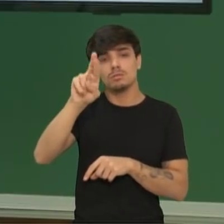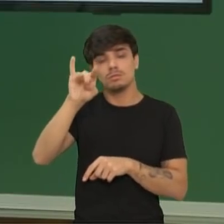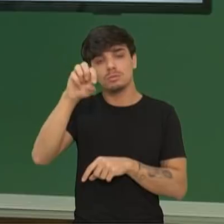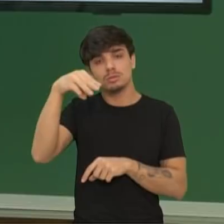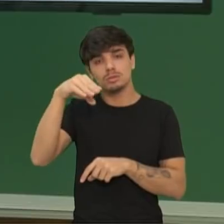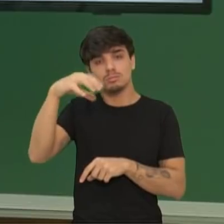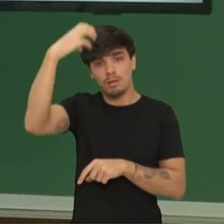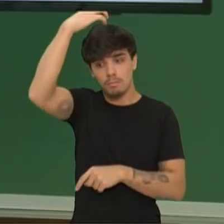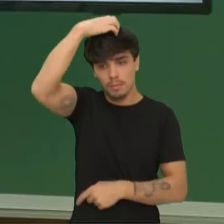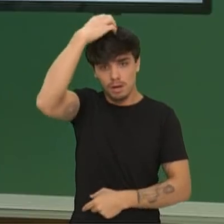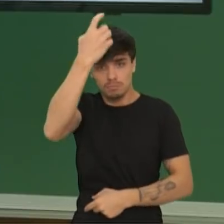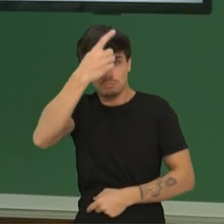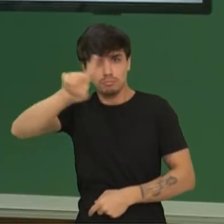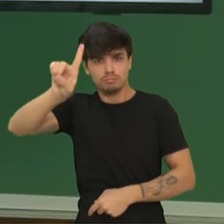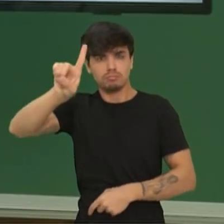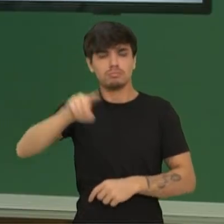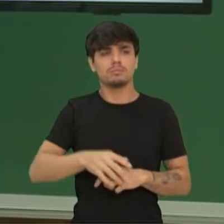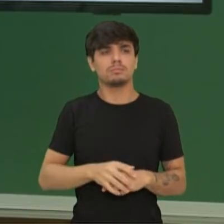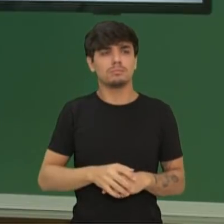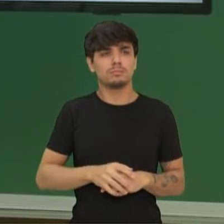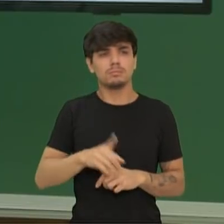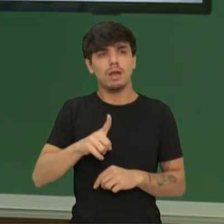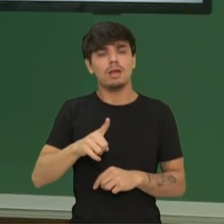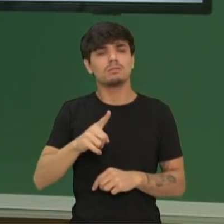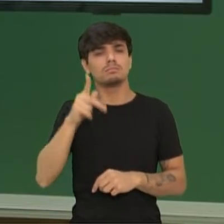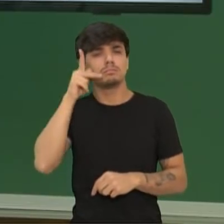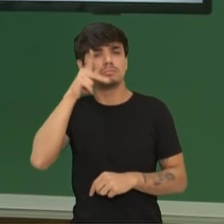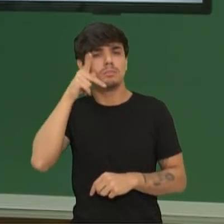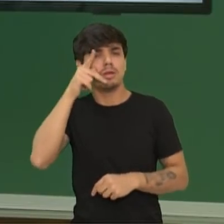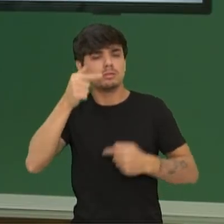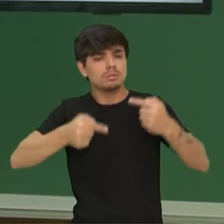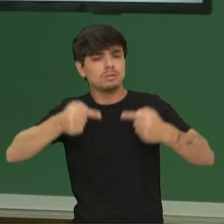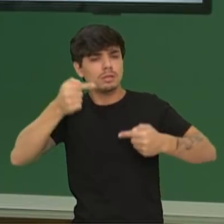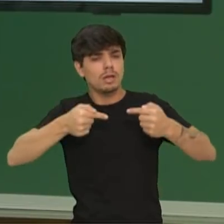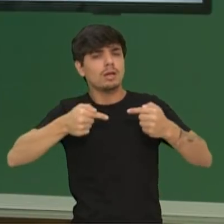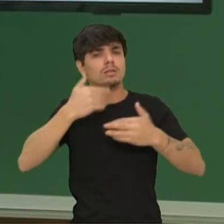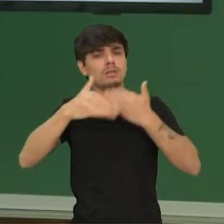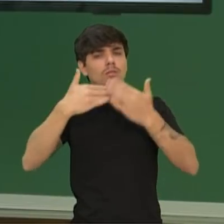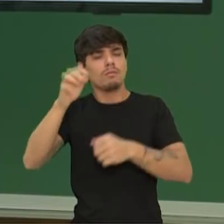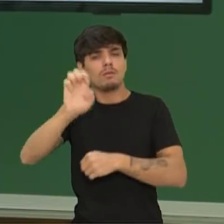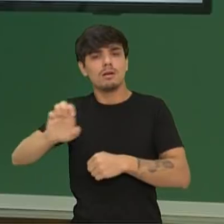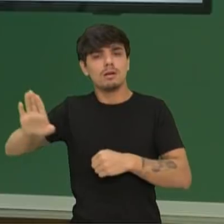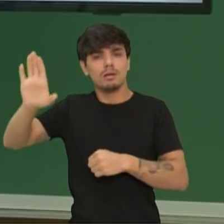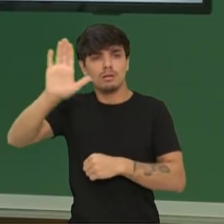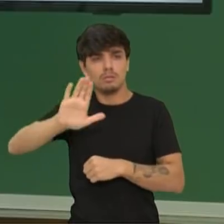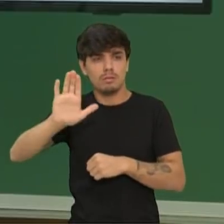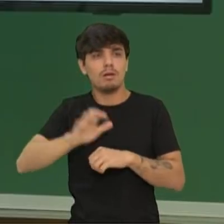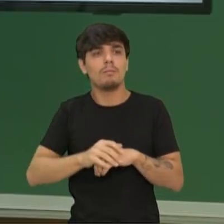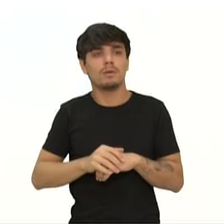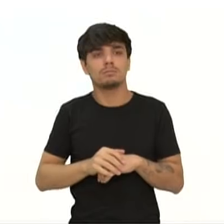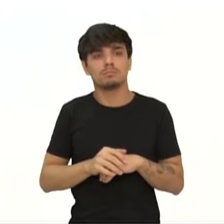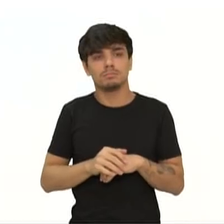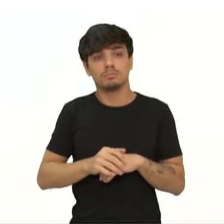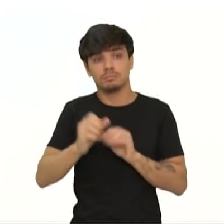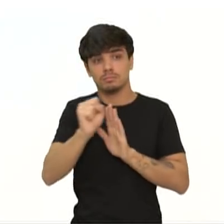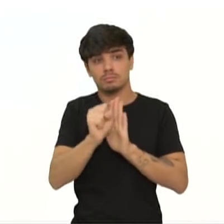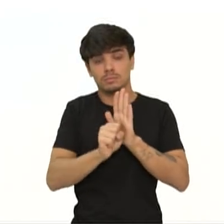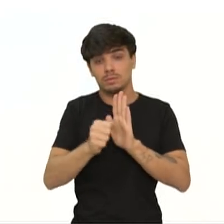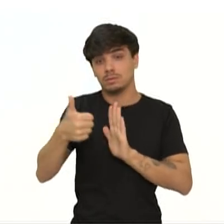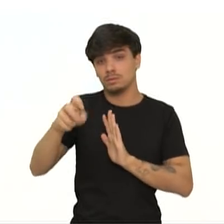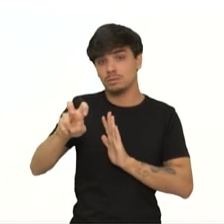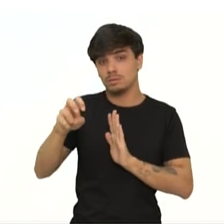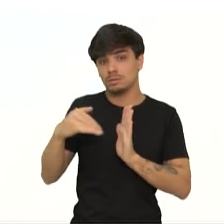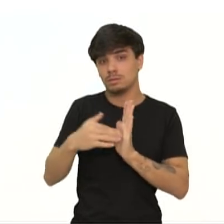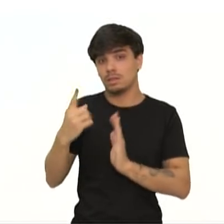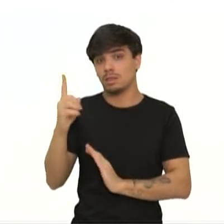que se desenvolveu na Europa Ocidental entre os séculos XV e XVIII. Olha lá, ele